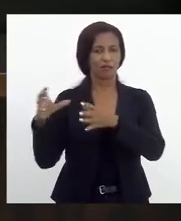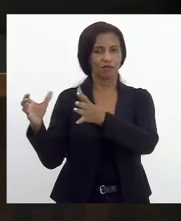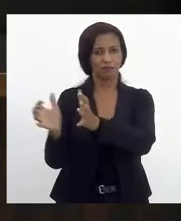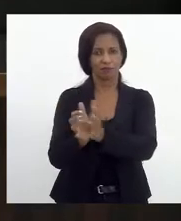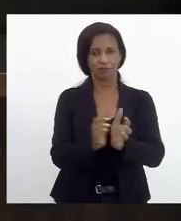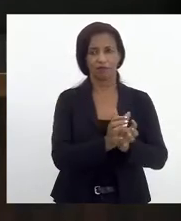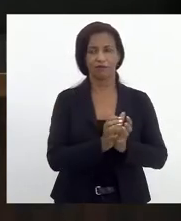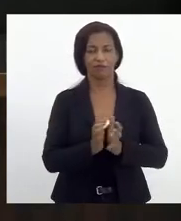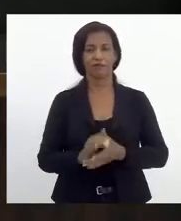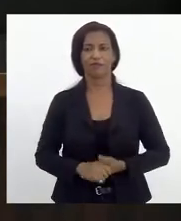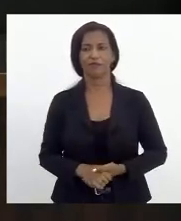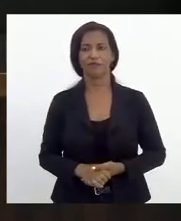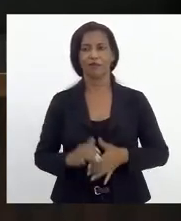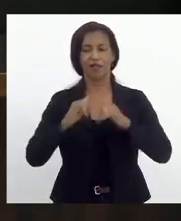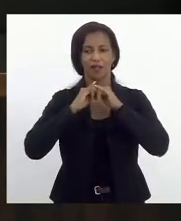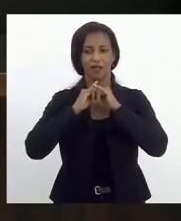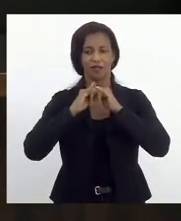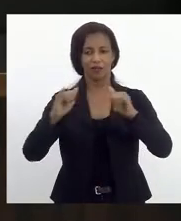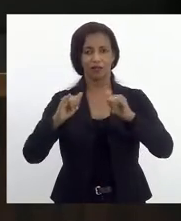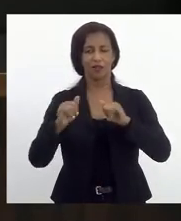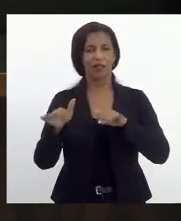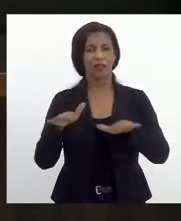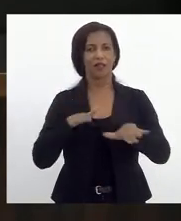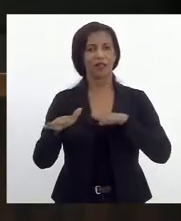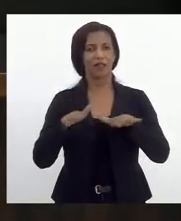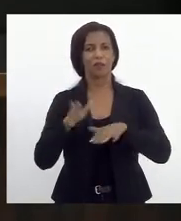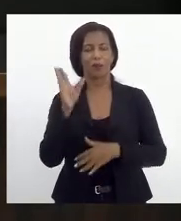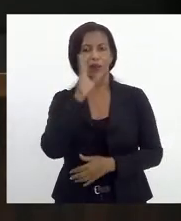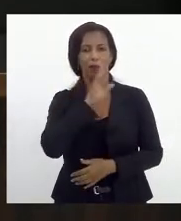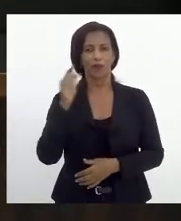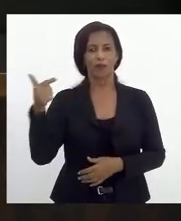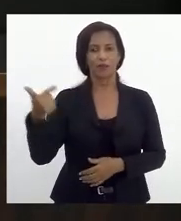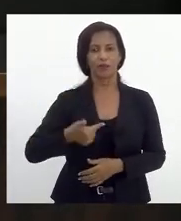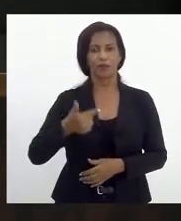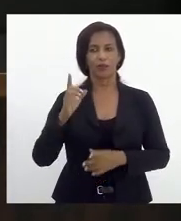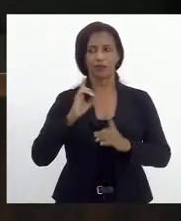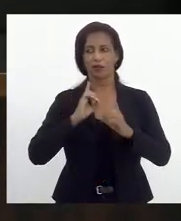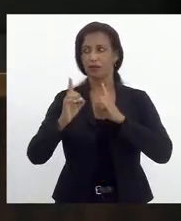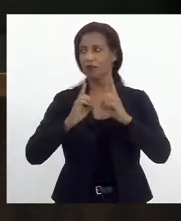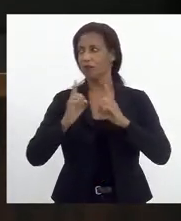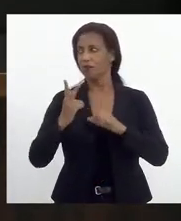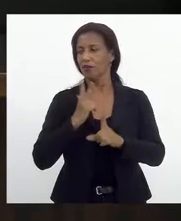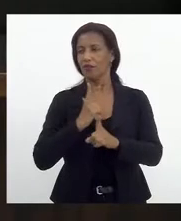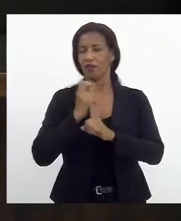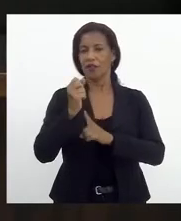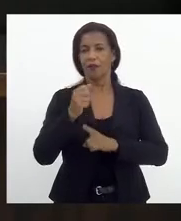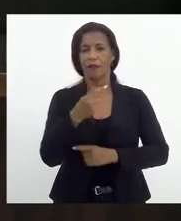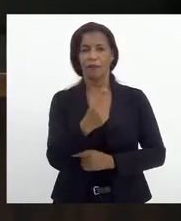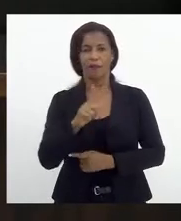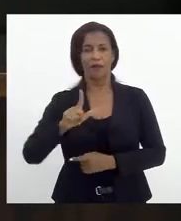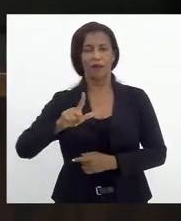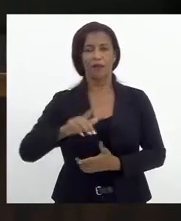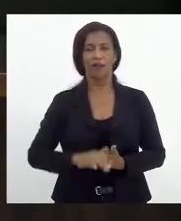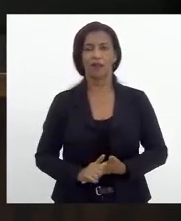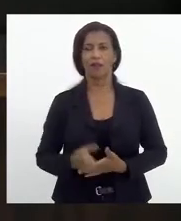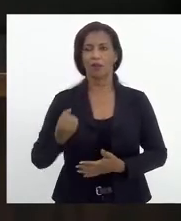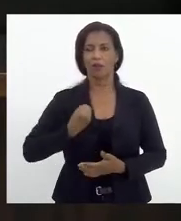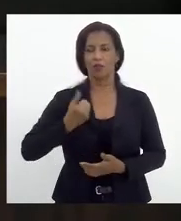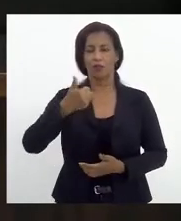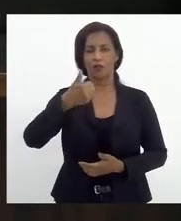comissões. Anuncio. Em tramitação ordinária, em segunda discussão, redação do vencido. Projeto de lei